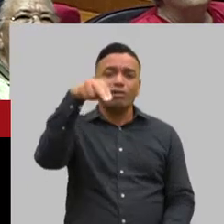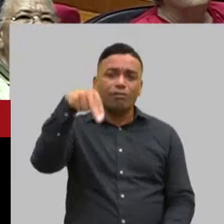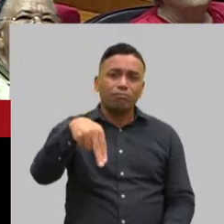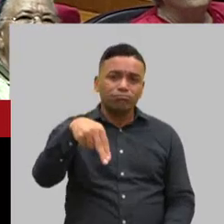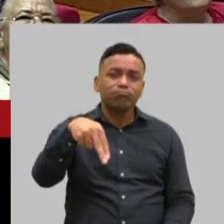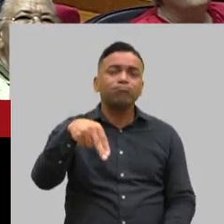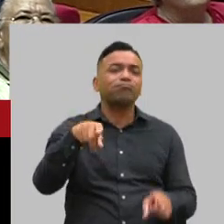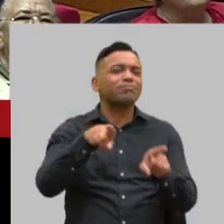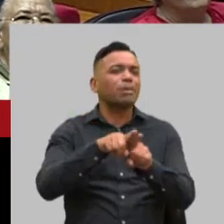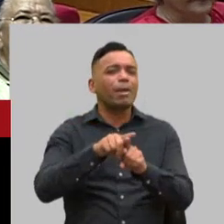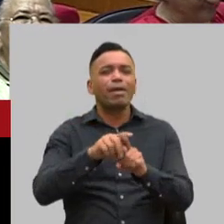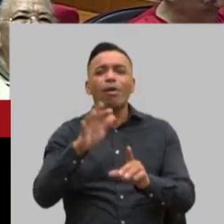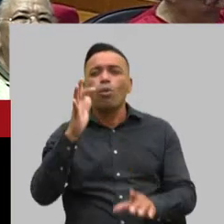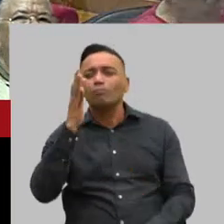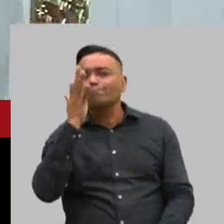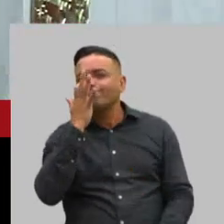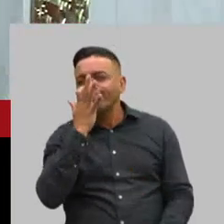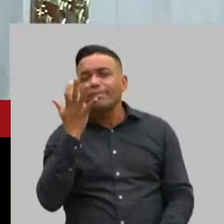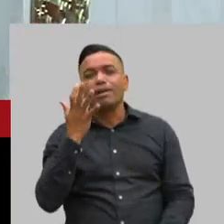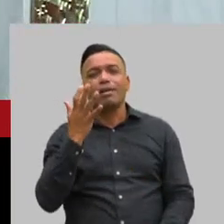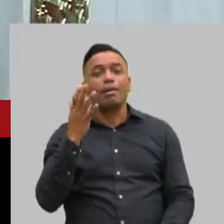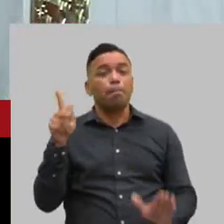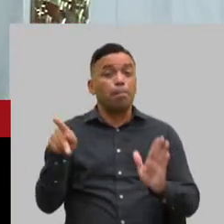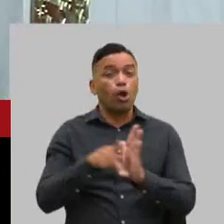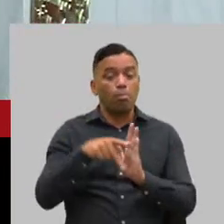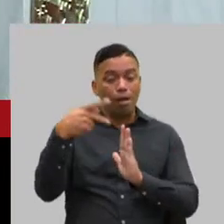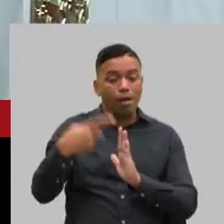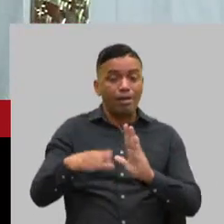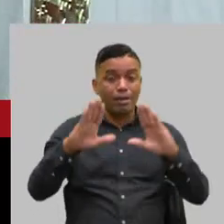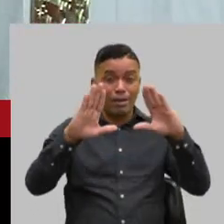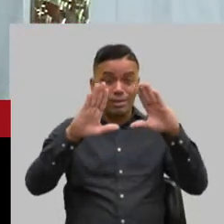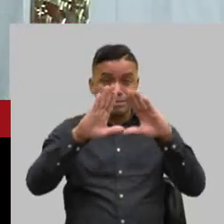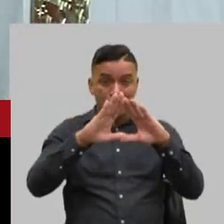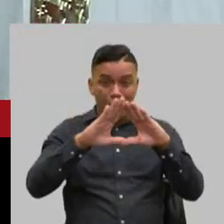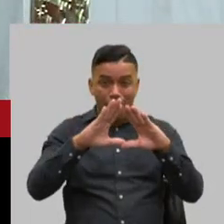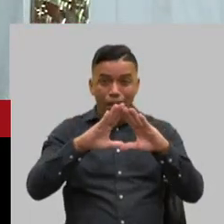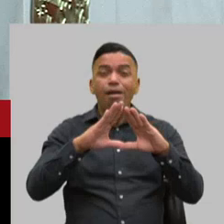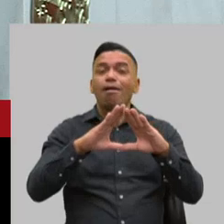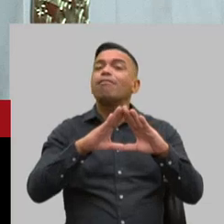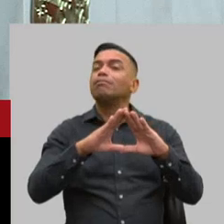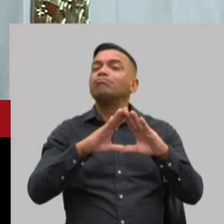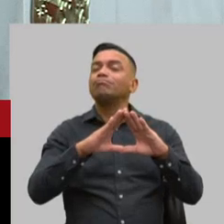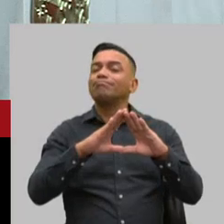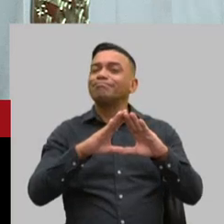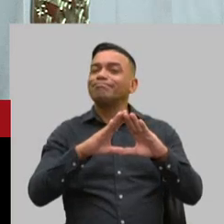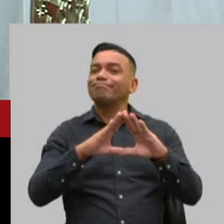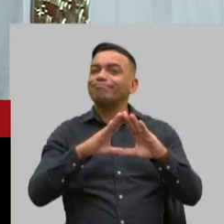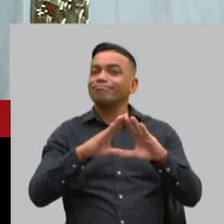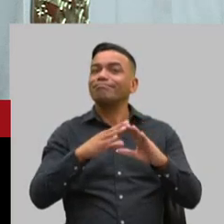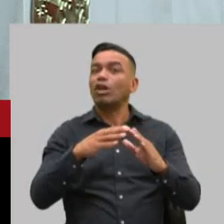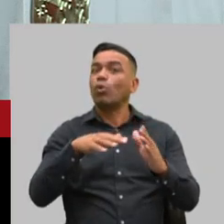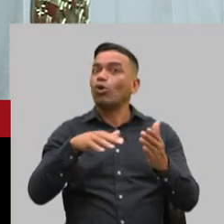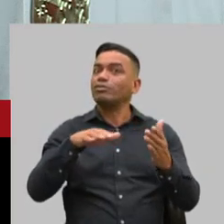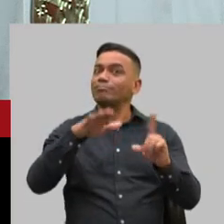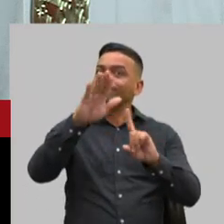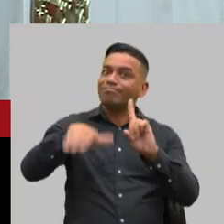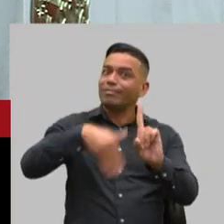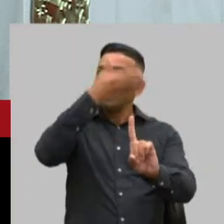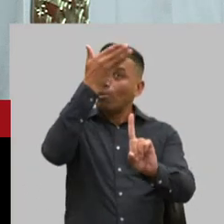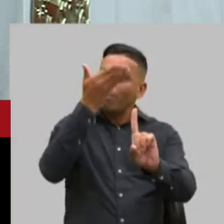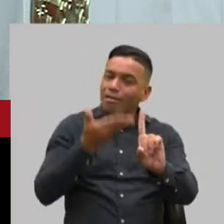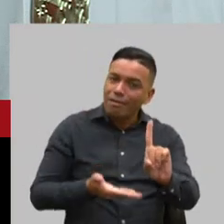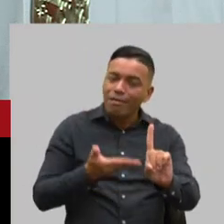que, em nome da Assembleia Legislativa do Estado de Minas Gerais, celebramos essa cerimônia